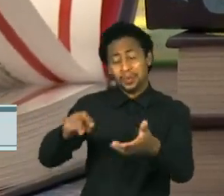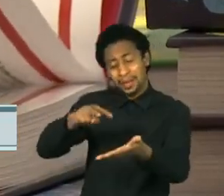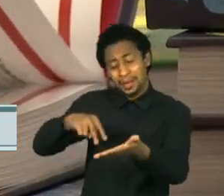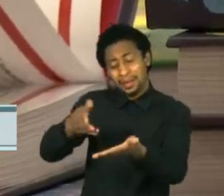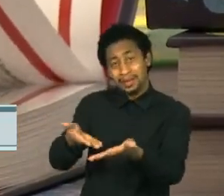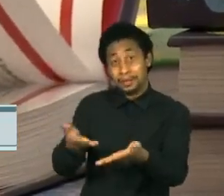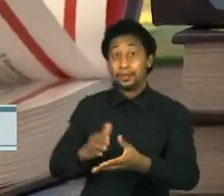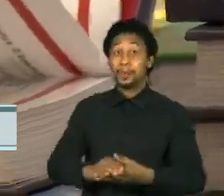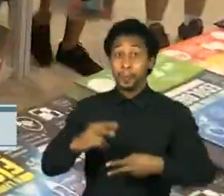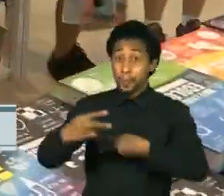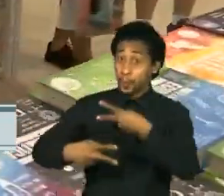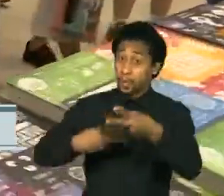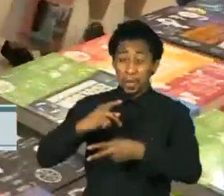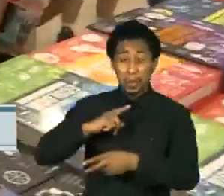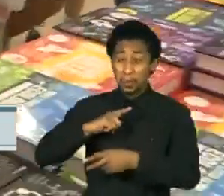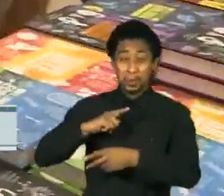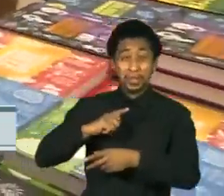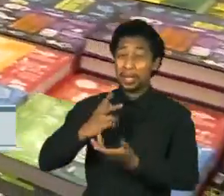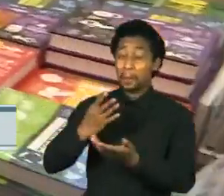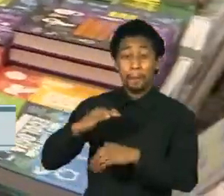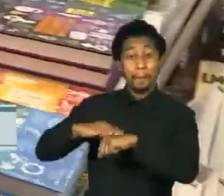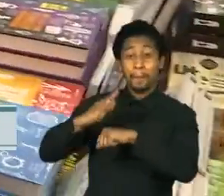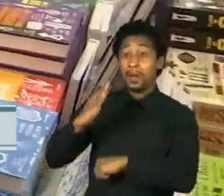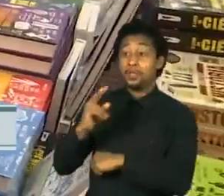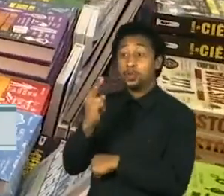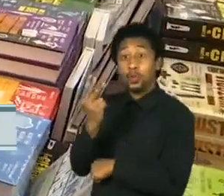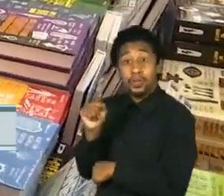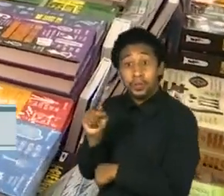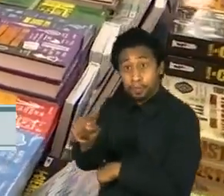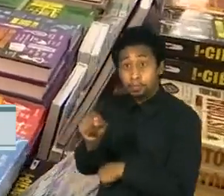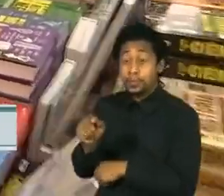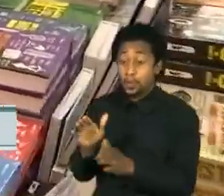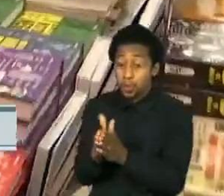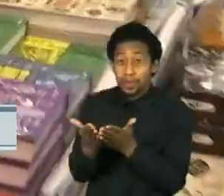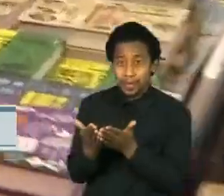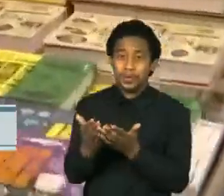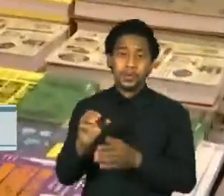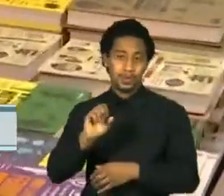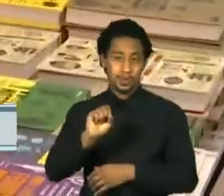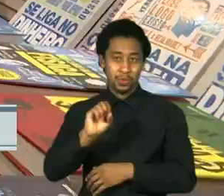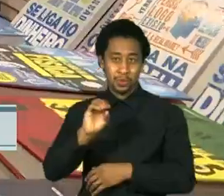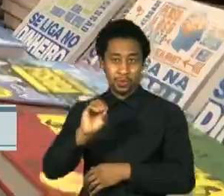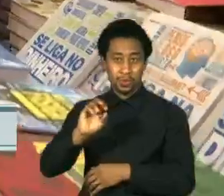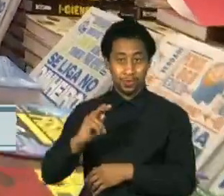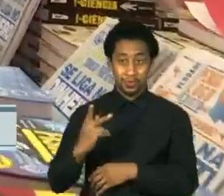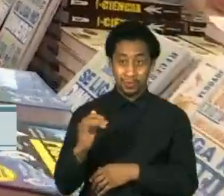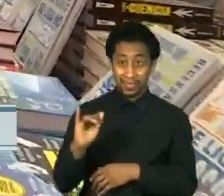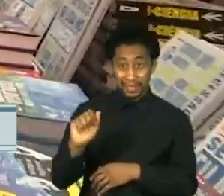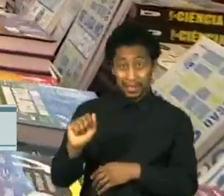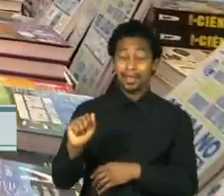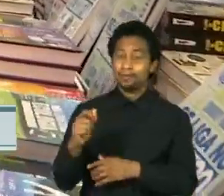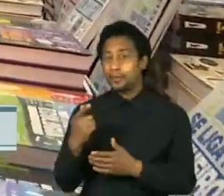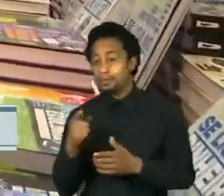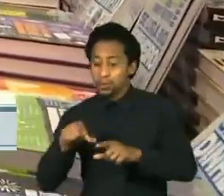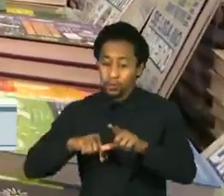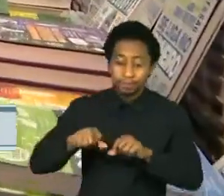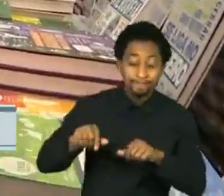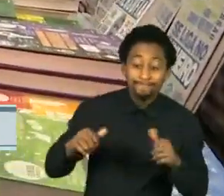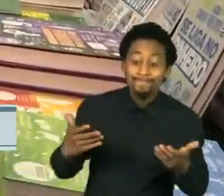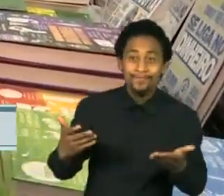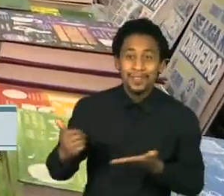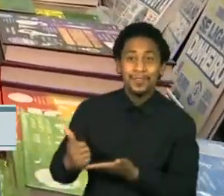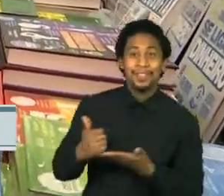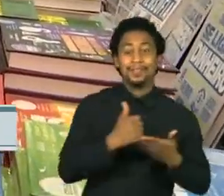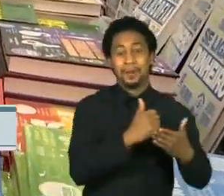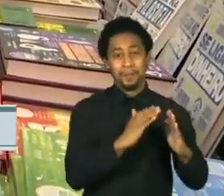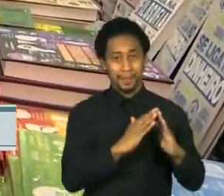para o público comprar. Sofia, de 12 anos, veio escolher quais levará para casa. Mas o bom mesmo seria se a garota,